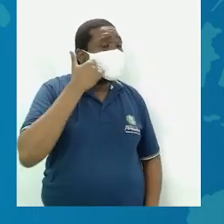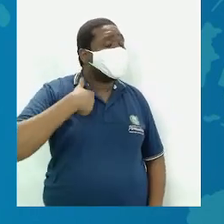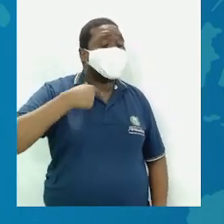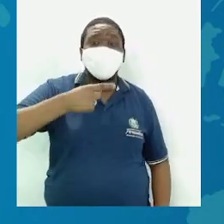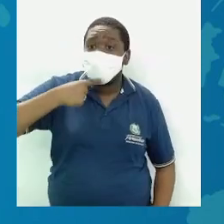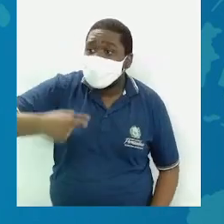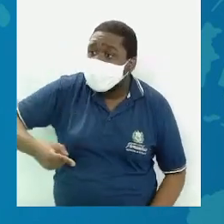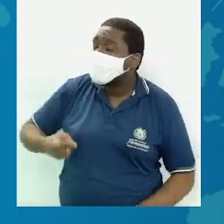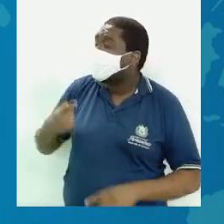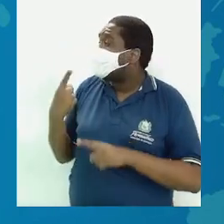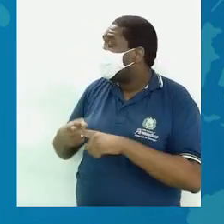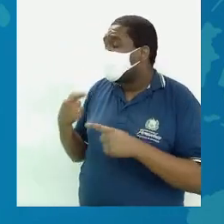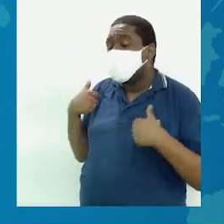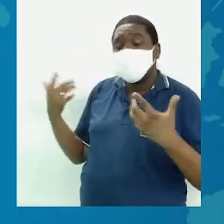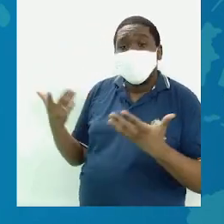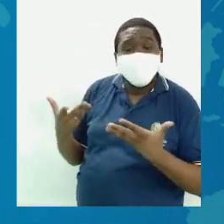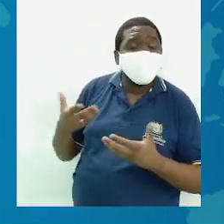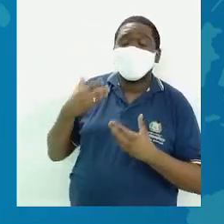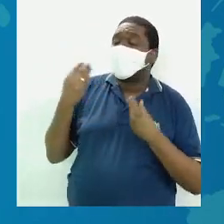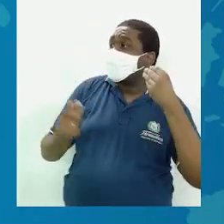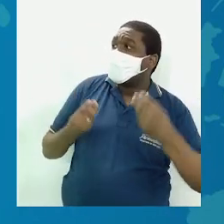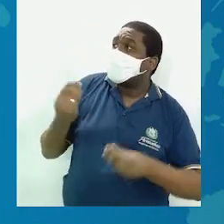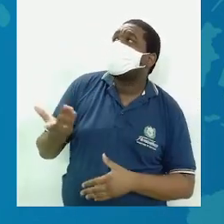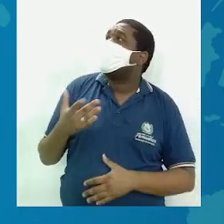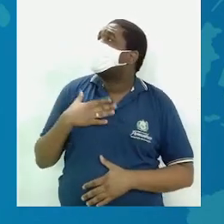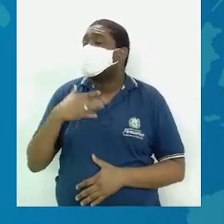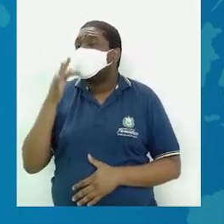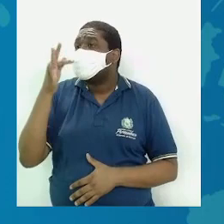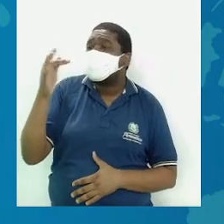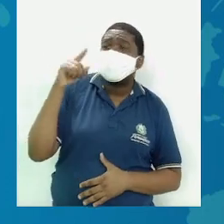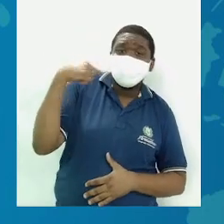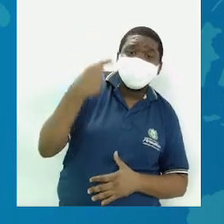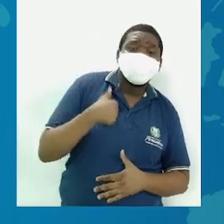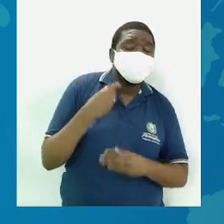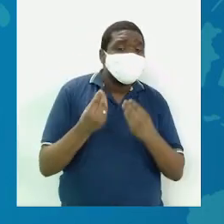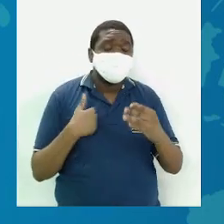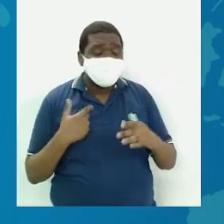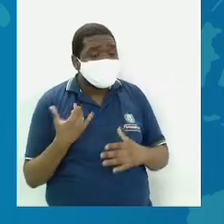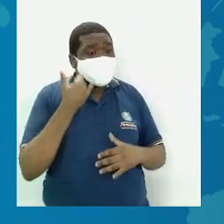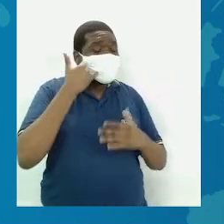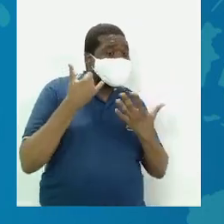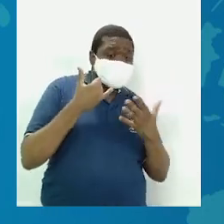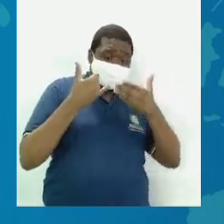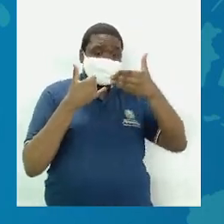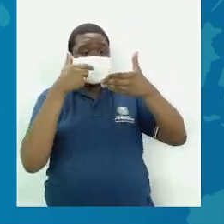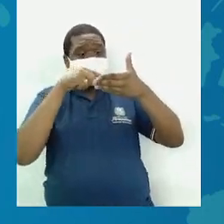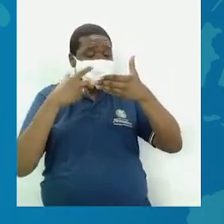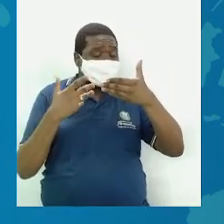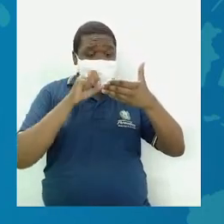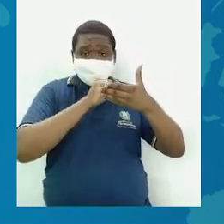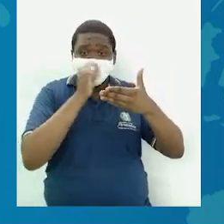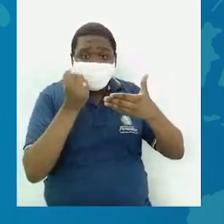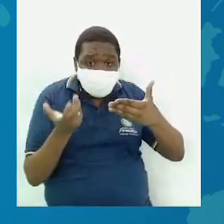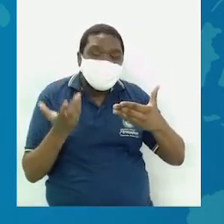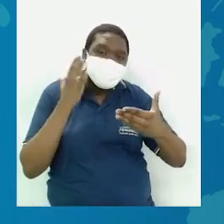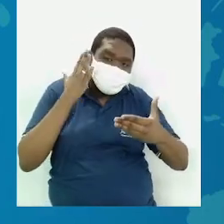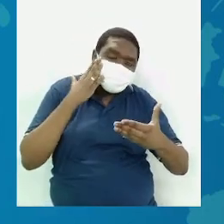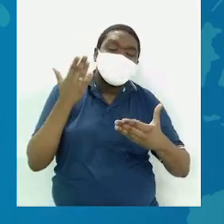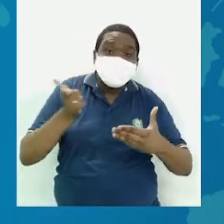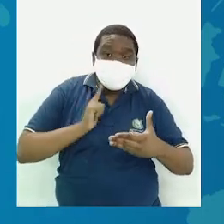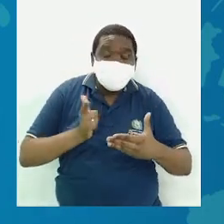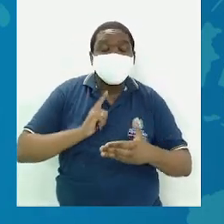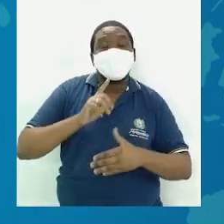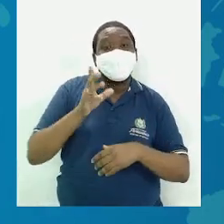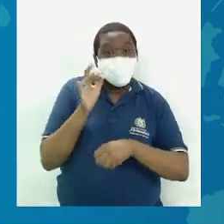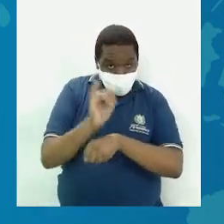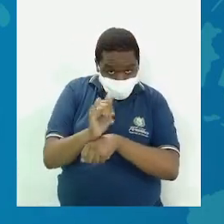conseguir fazer isso agora. Como é que vai ser a situação? Como é que eu vou apontar? Não tem problema. Aí no YouTube tem um link